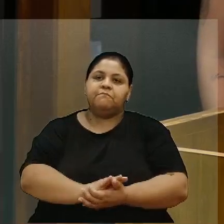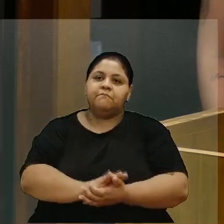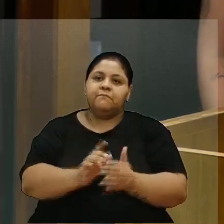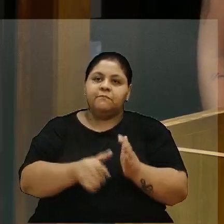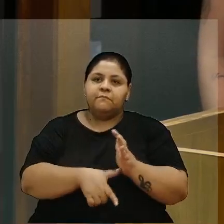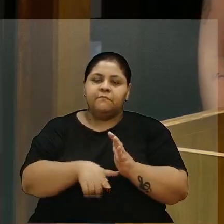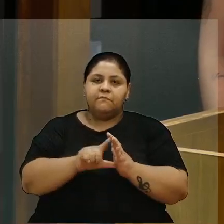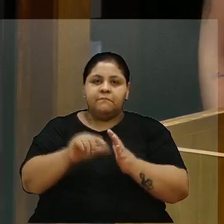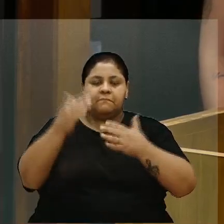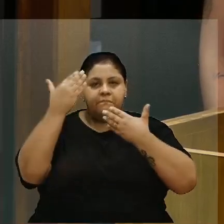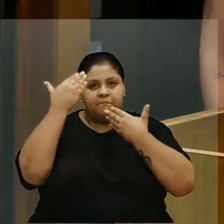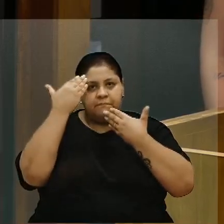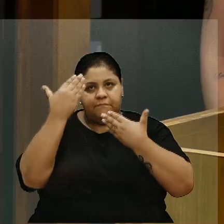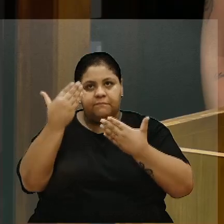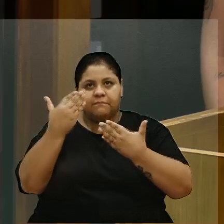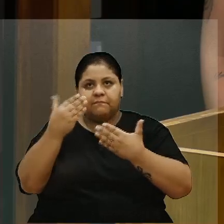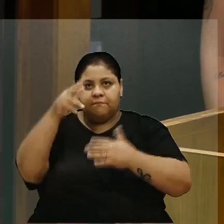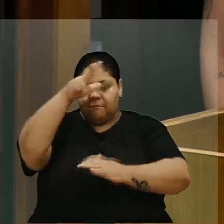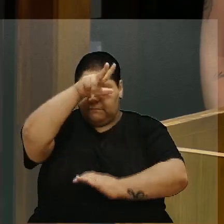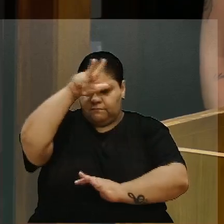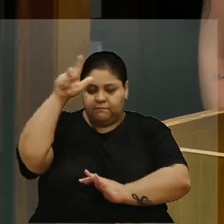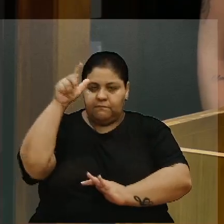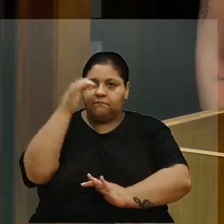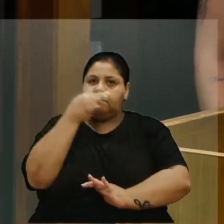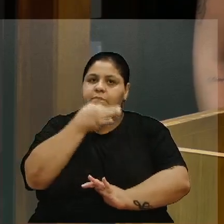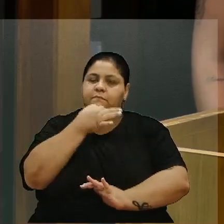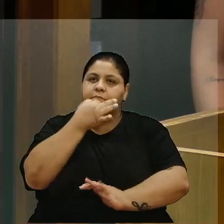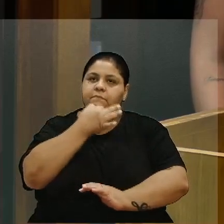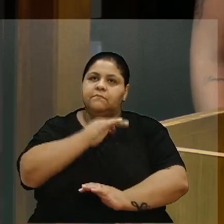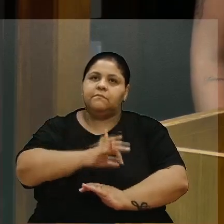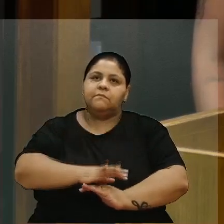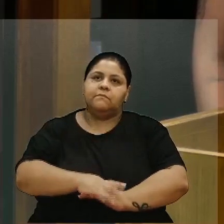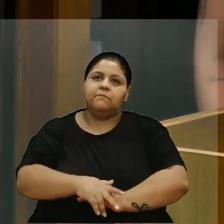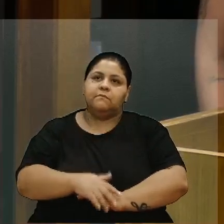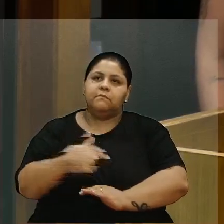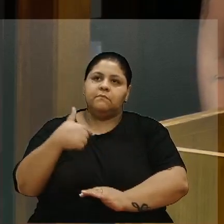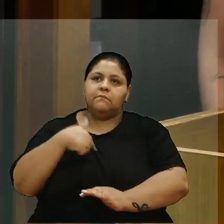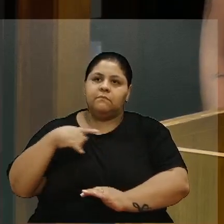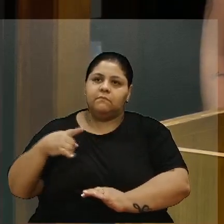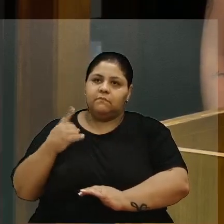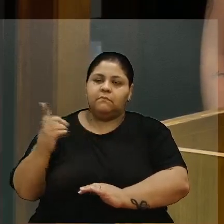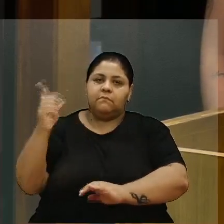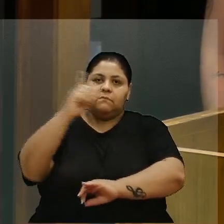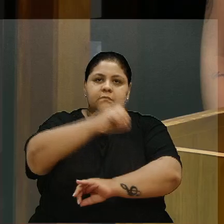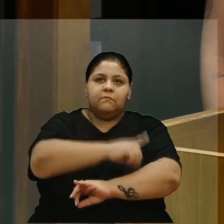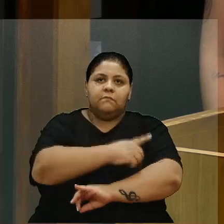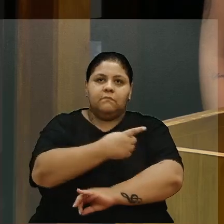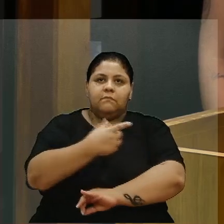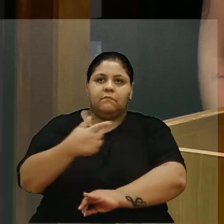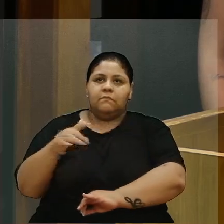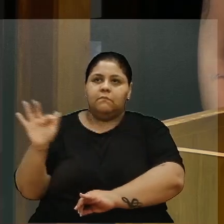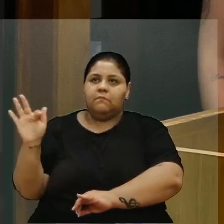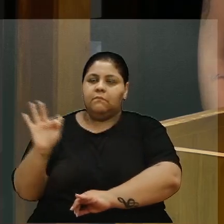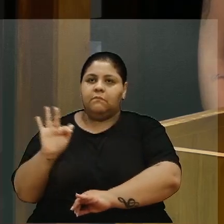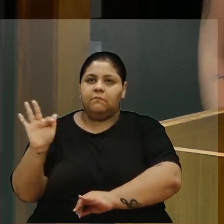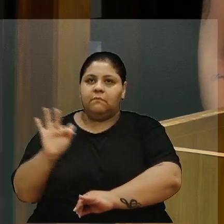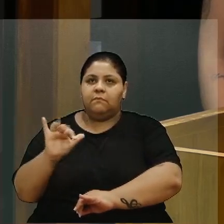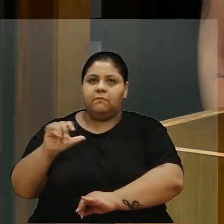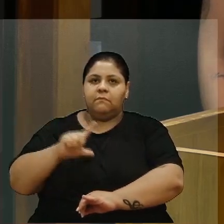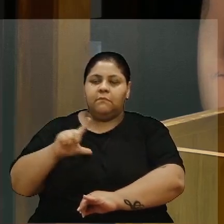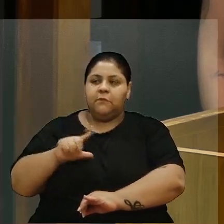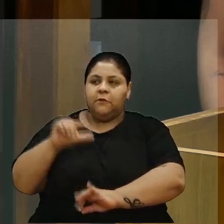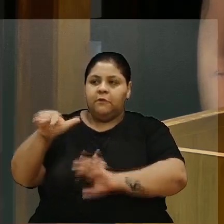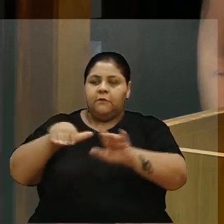meus agradecimentos aqui à Prefeitura Municipal de Caxias do Sul, no qual, no último dia 17 de fevereiro, estivemos